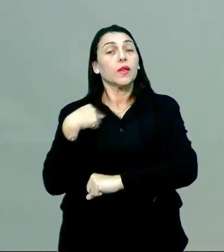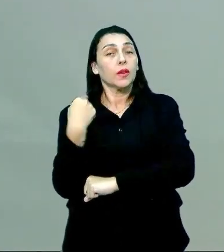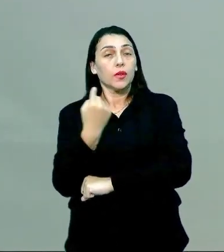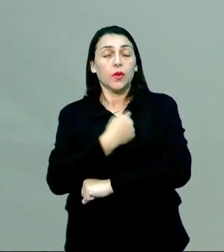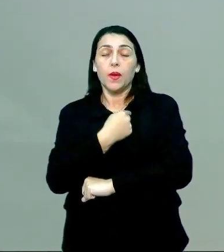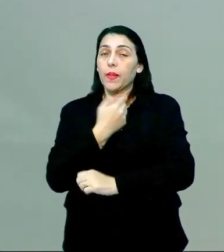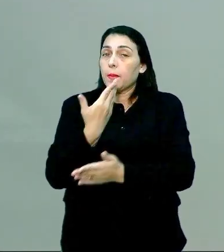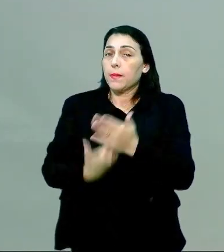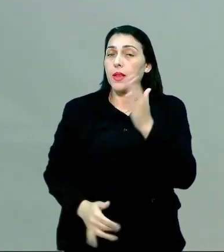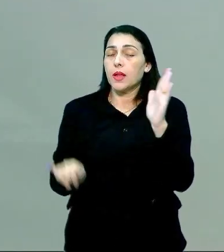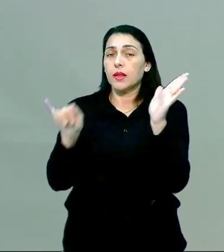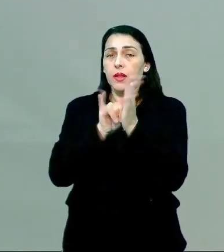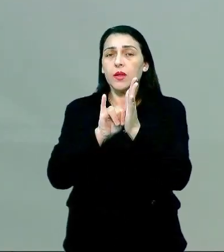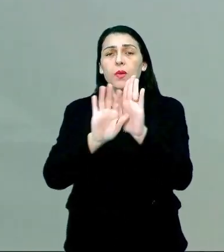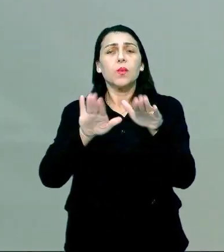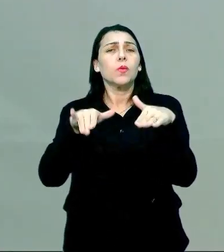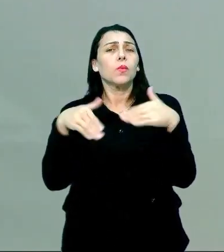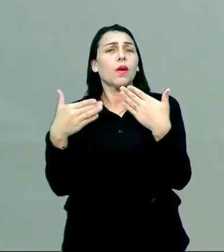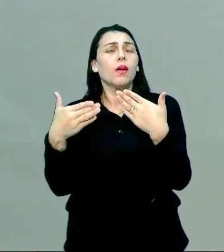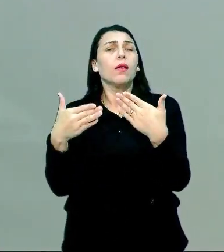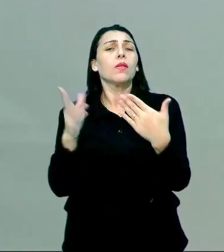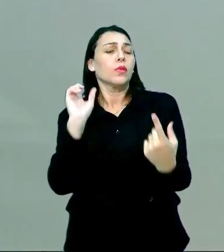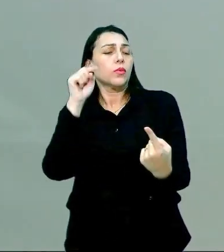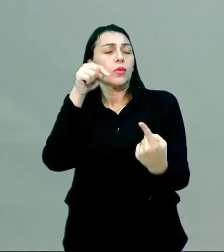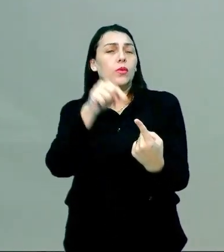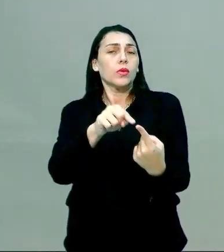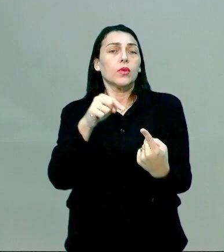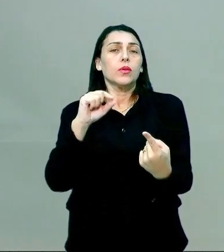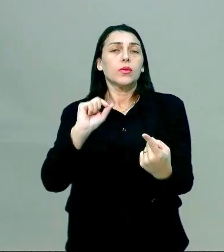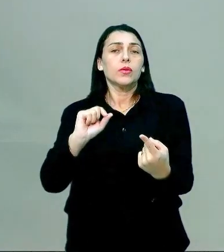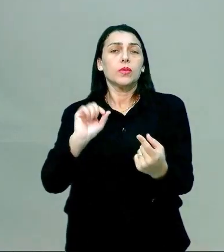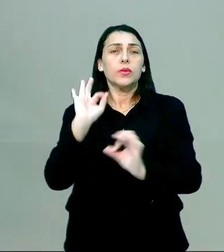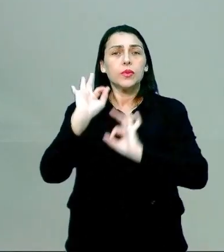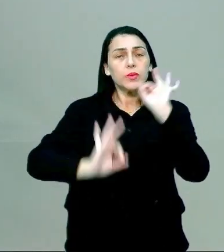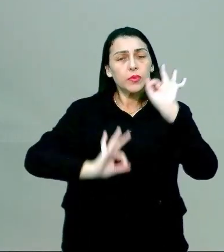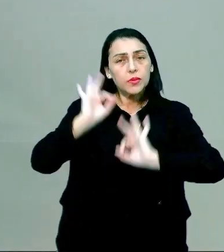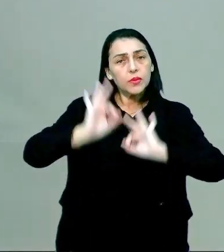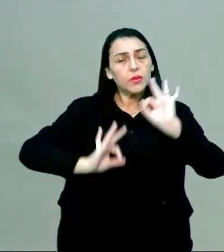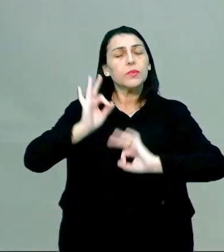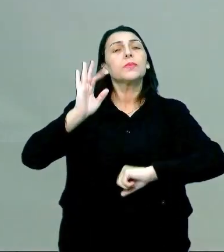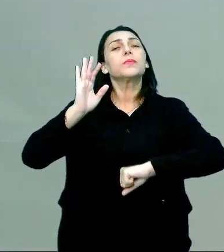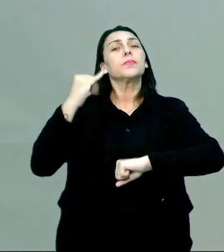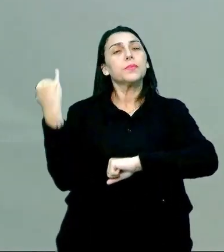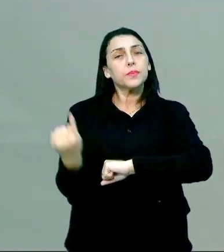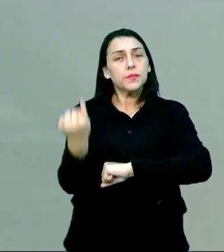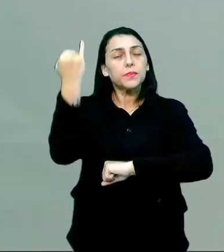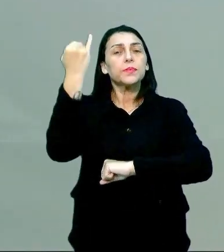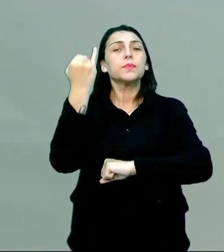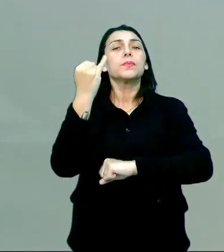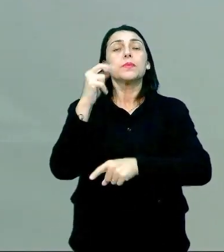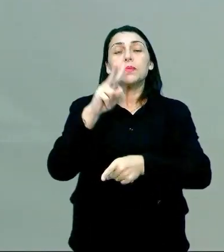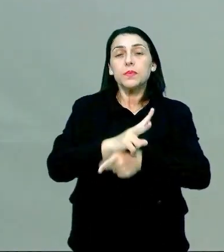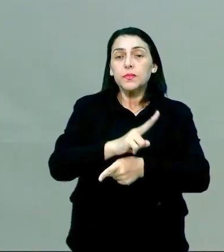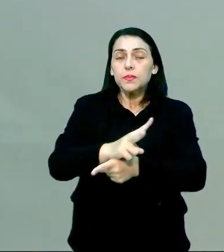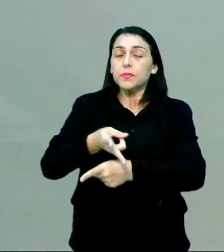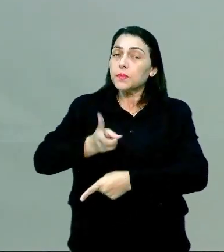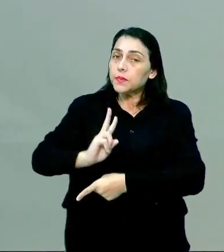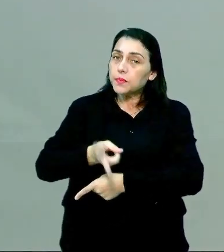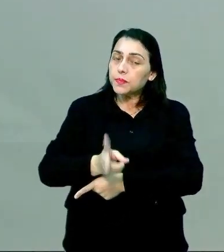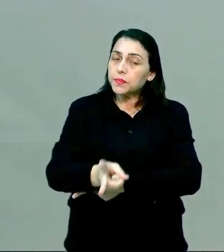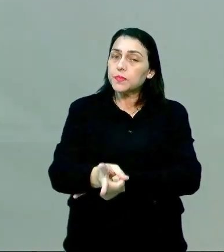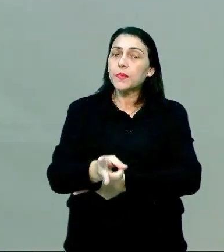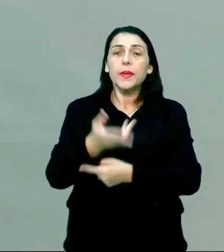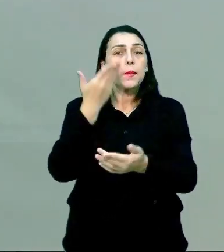não perder a identidade. Qual é o nosso direcionamento da nossa construção? E é isso que é uma das importâncias da manutenção, justamente